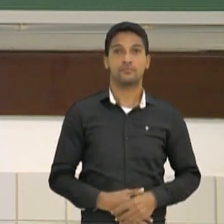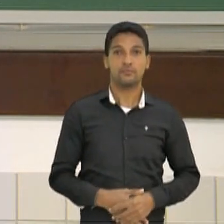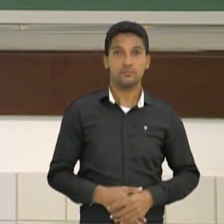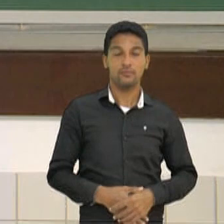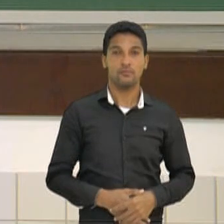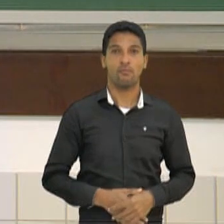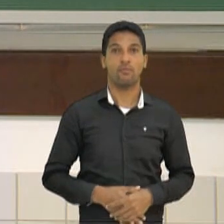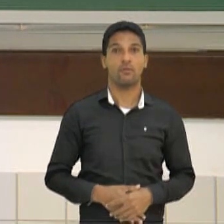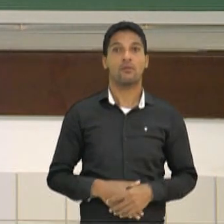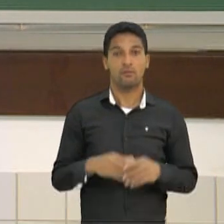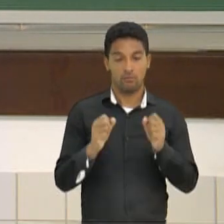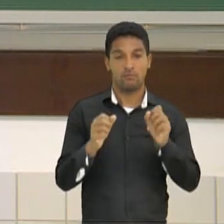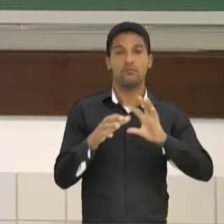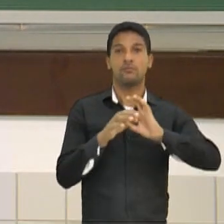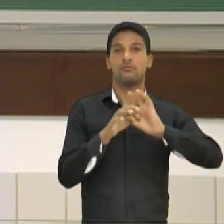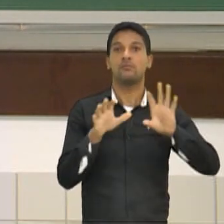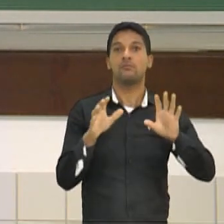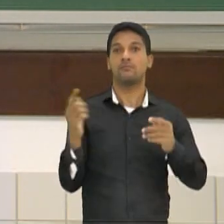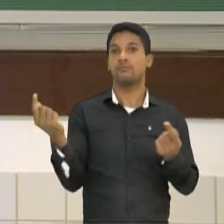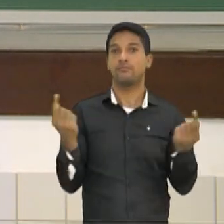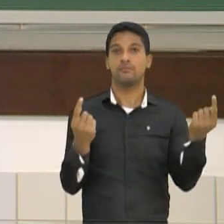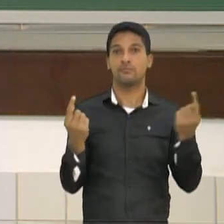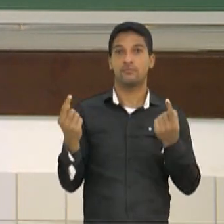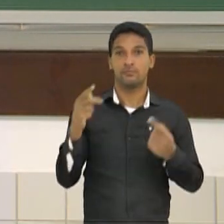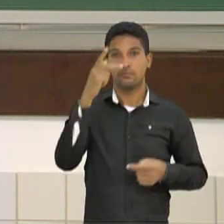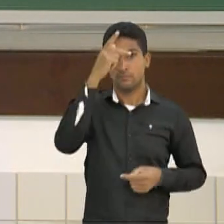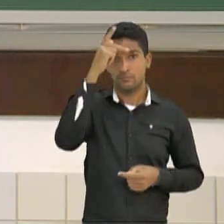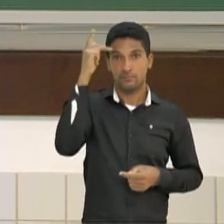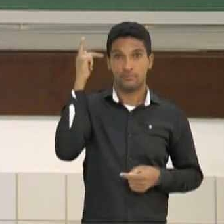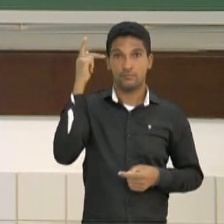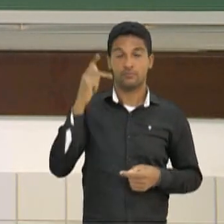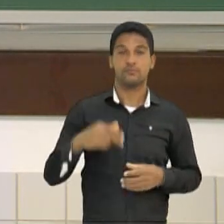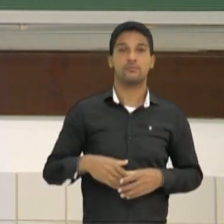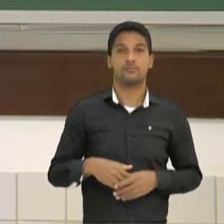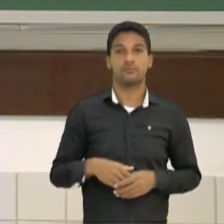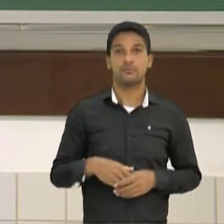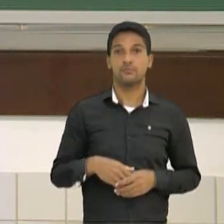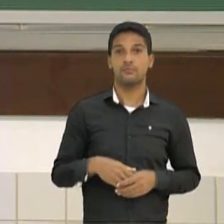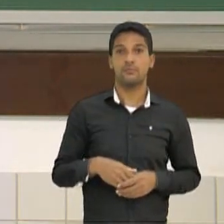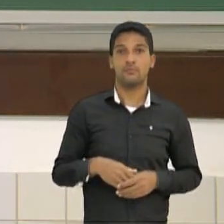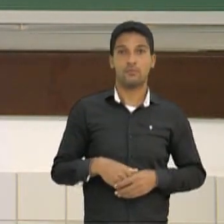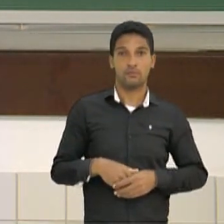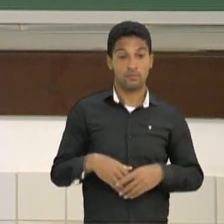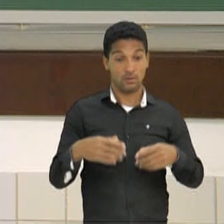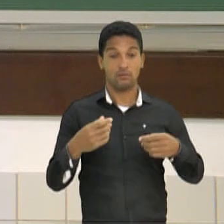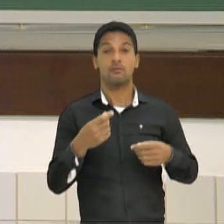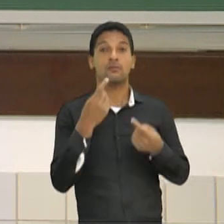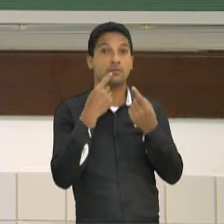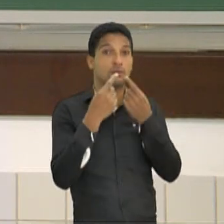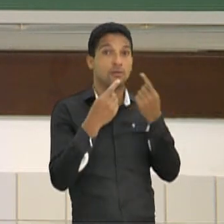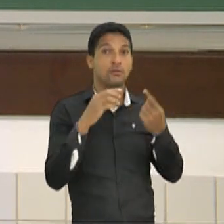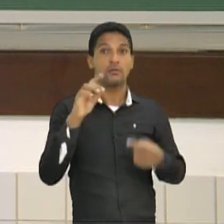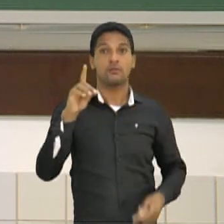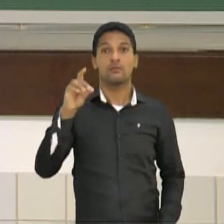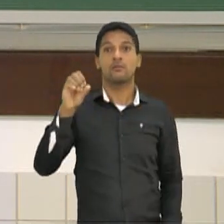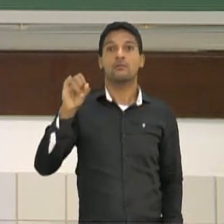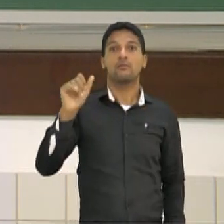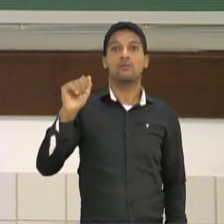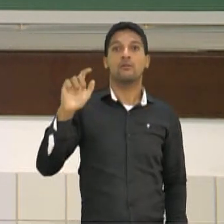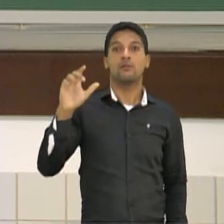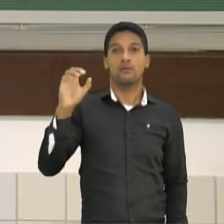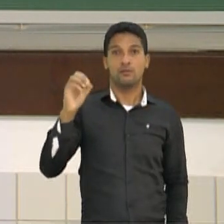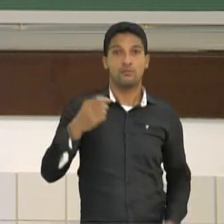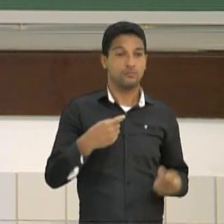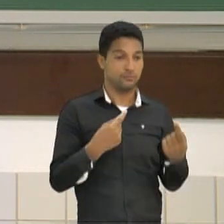cinematográfico, né, tá realizando esses jogos. Dê um estímulo, vão estar improvisando, fazendo diálogos, movimentos em cima